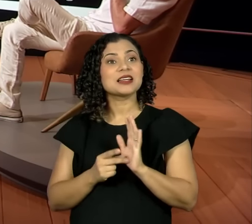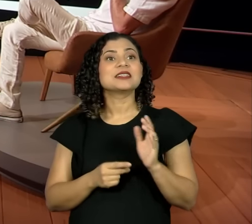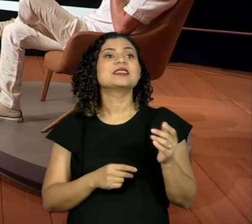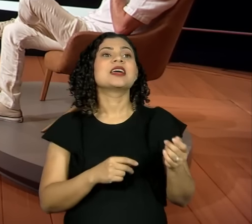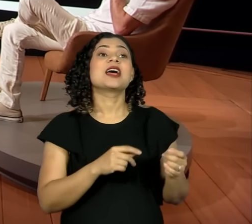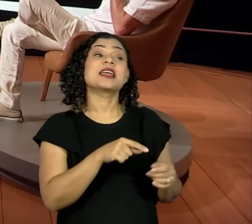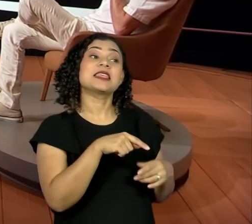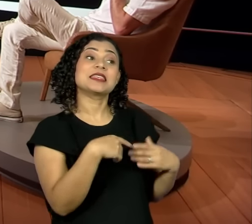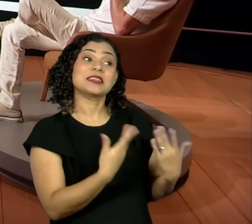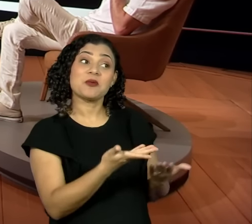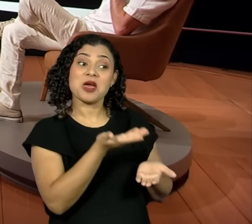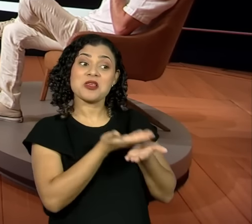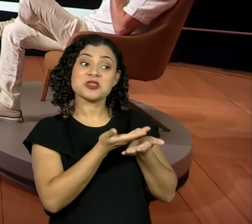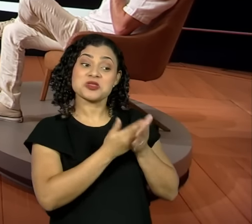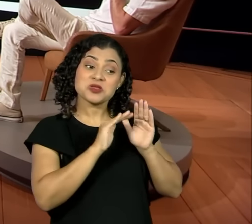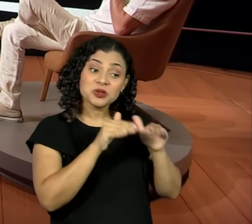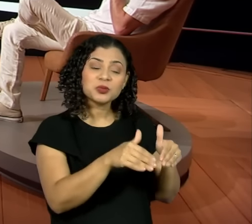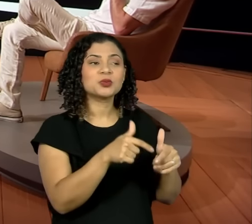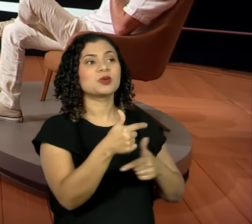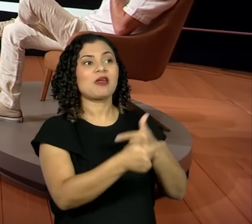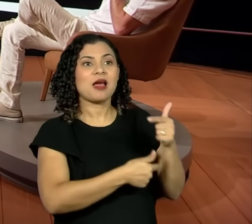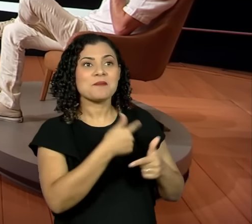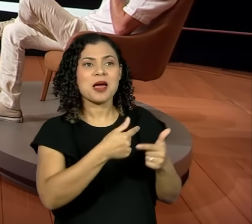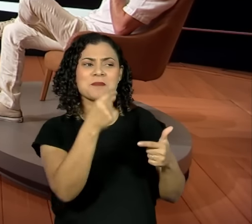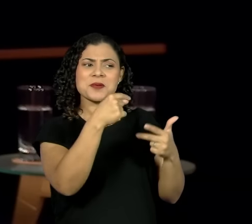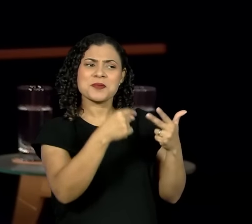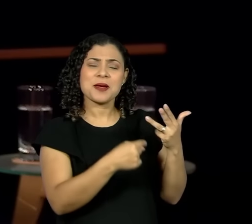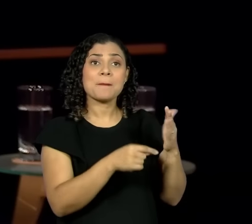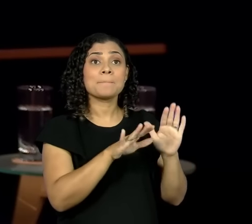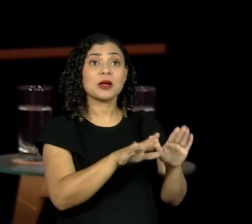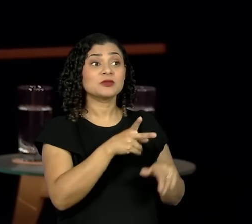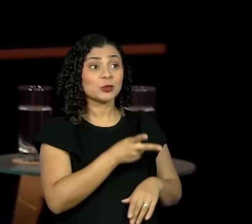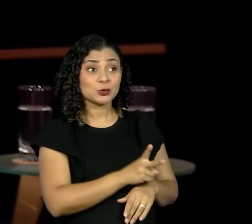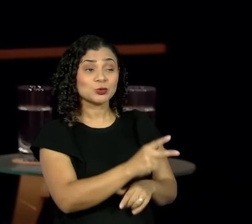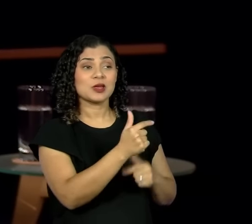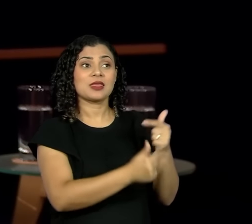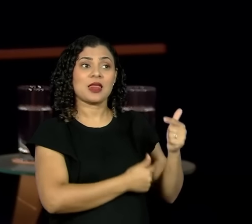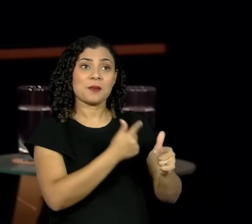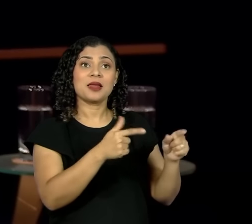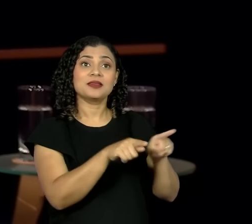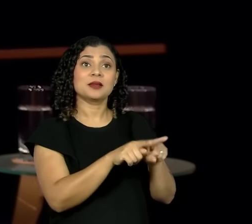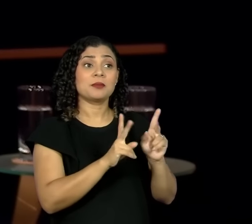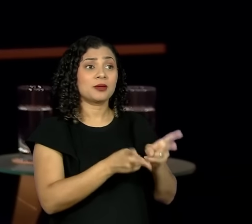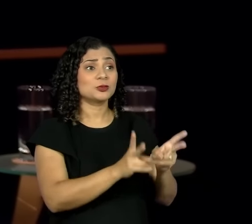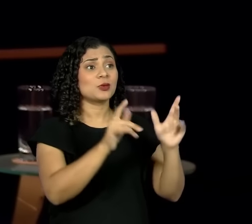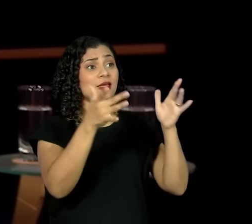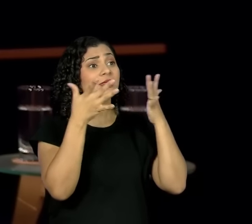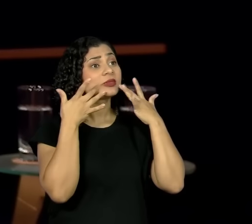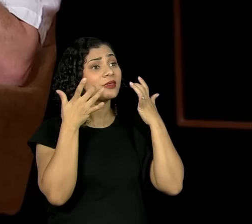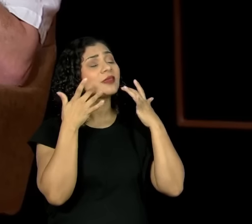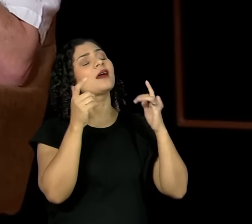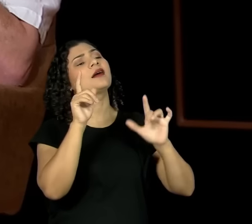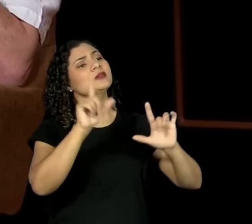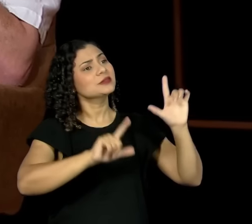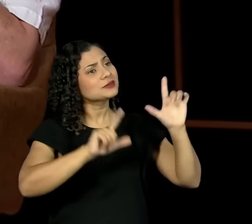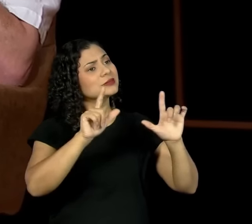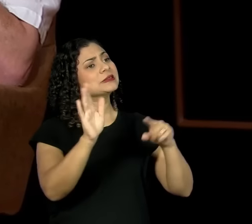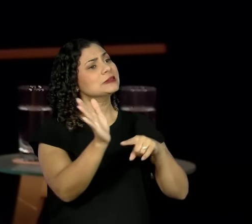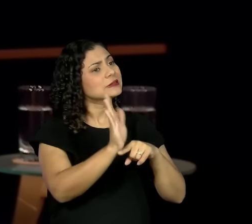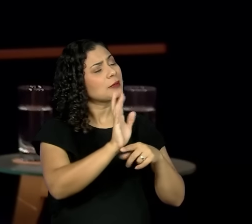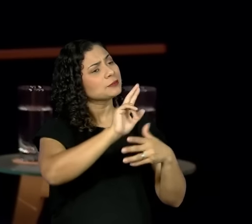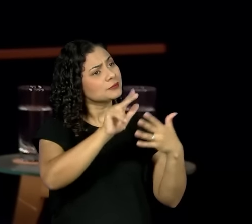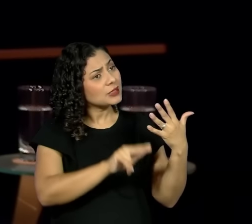tempo dedicado aos estudos os trabalhos a serem feitos tal você Continua trabalhando muito no na televisão no cinema no teatro e tal